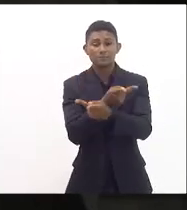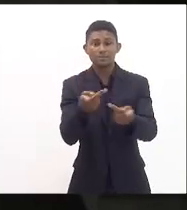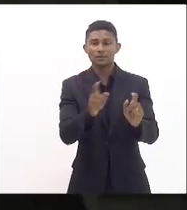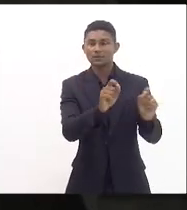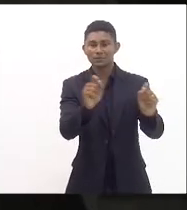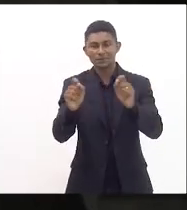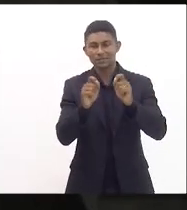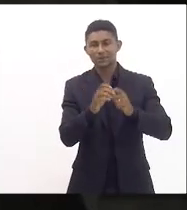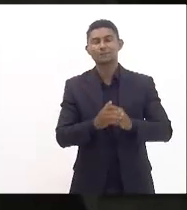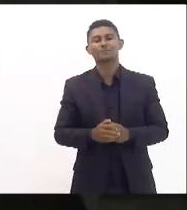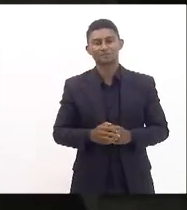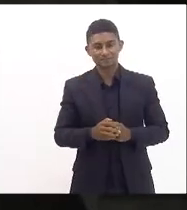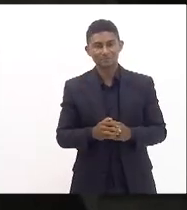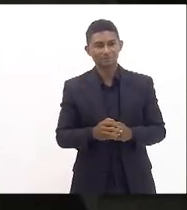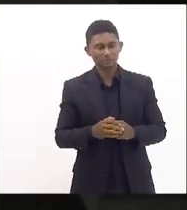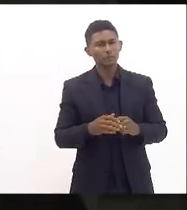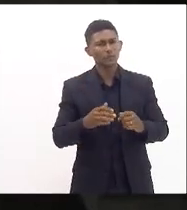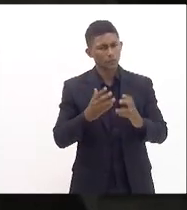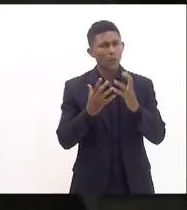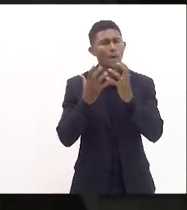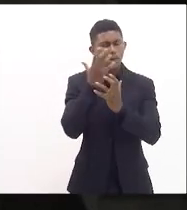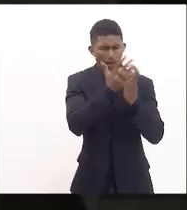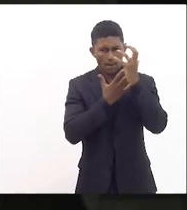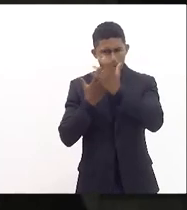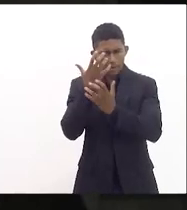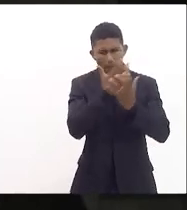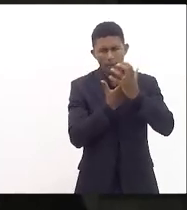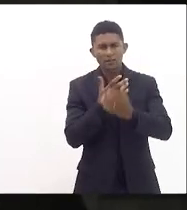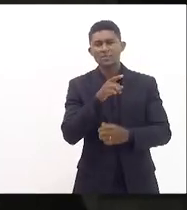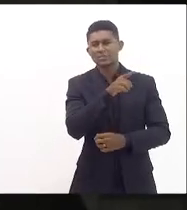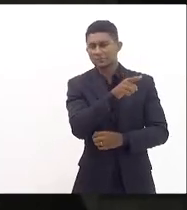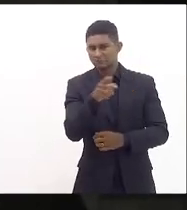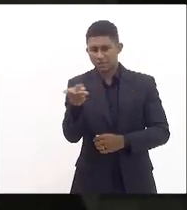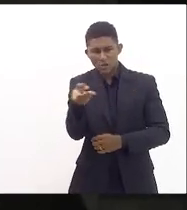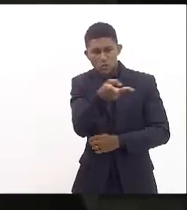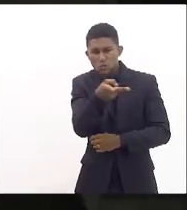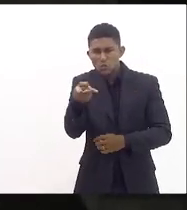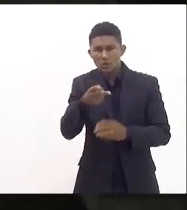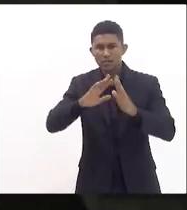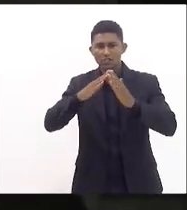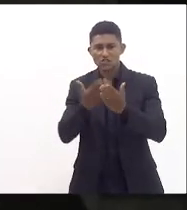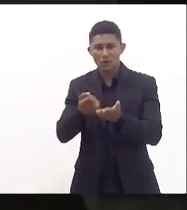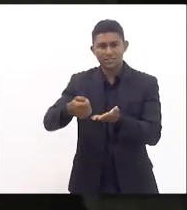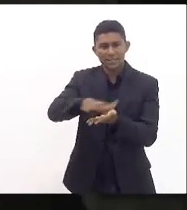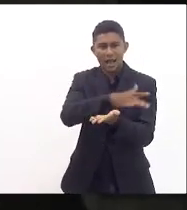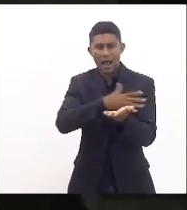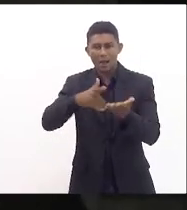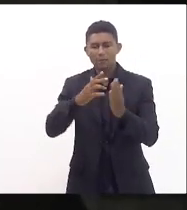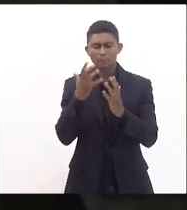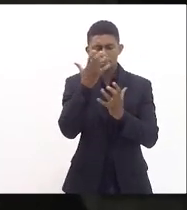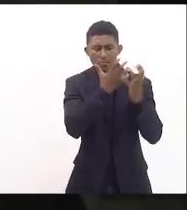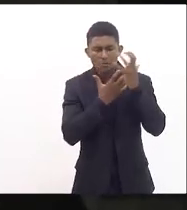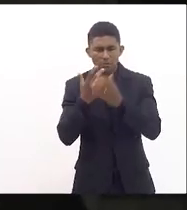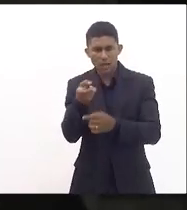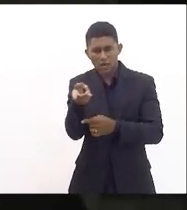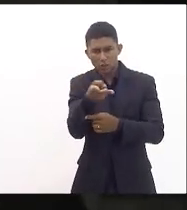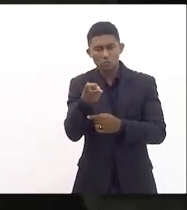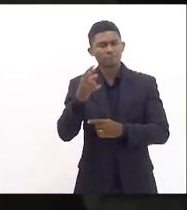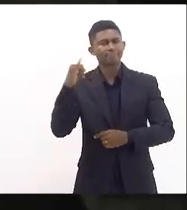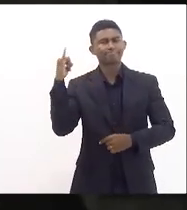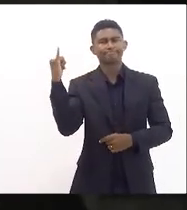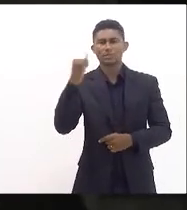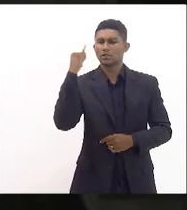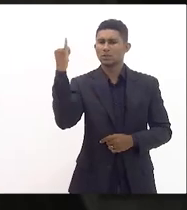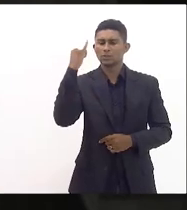sobretudo, ressaltar como que os enredos que essas escolas apresentaram e desenvolveram na Avenida são muito importantes para